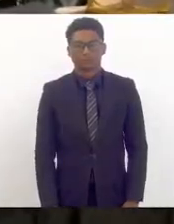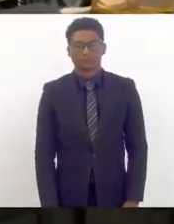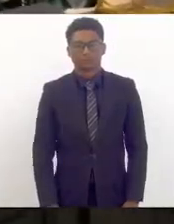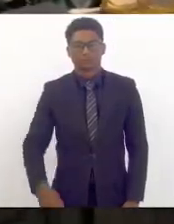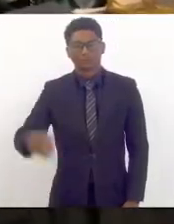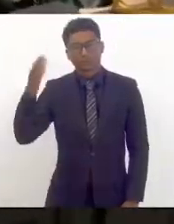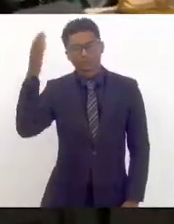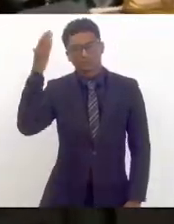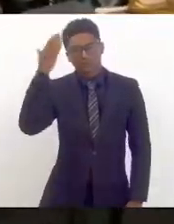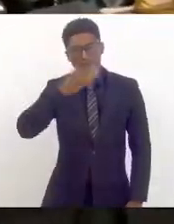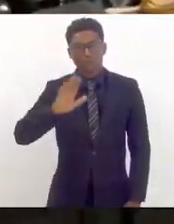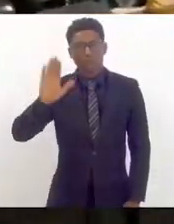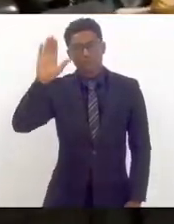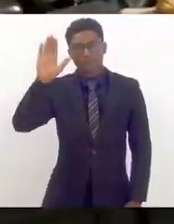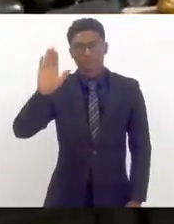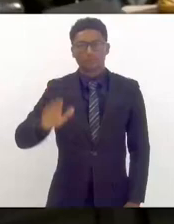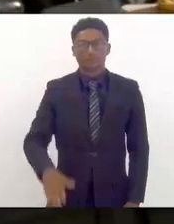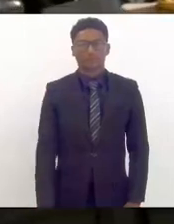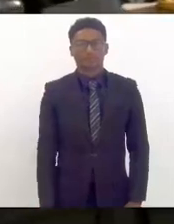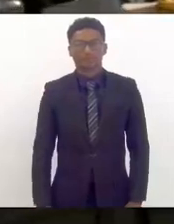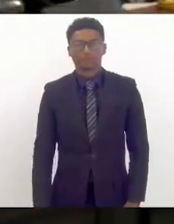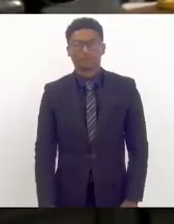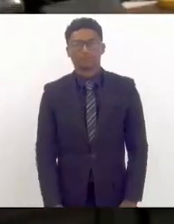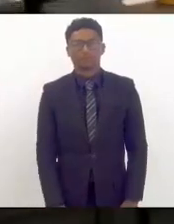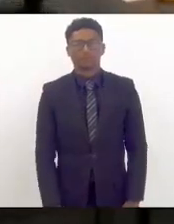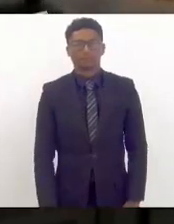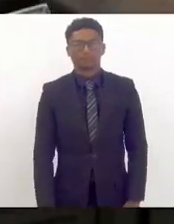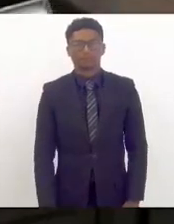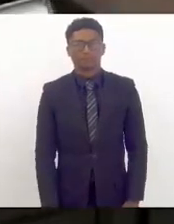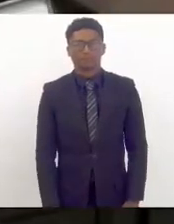Assim o prometo.